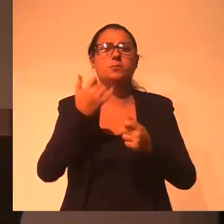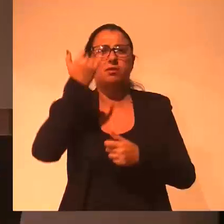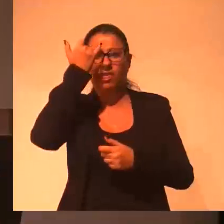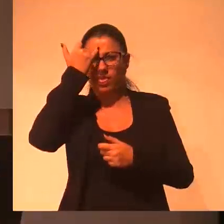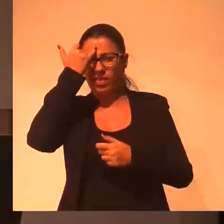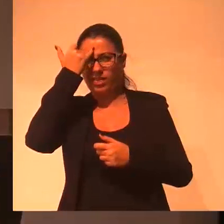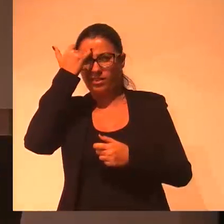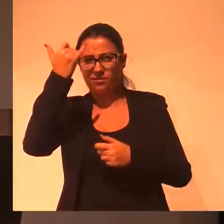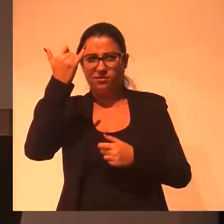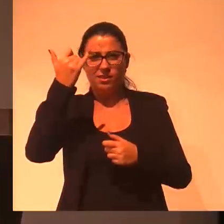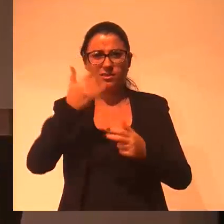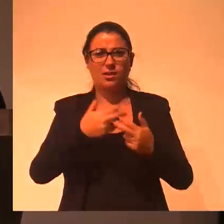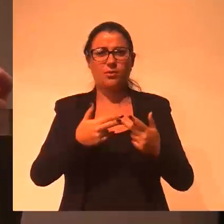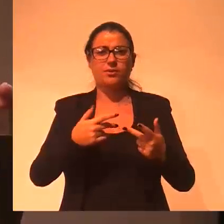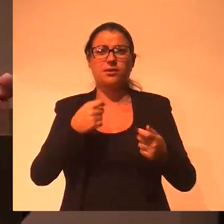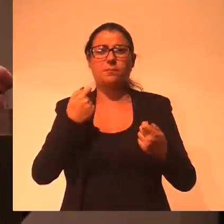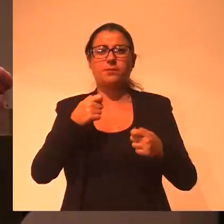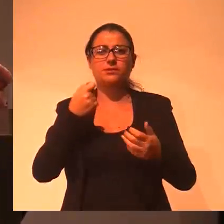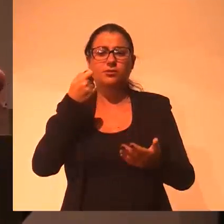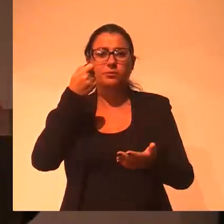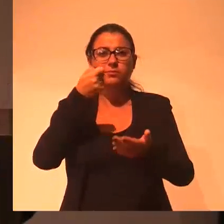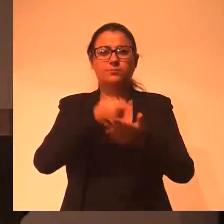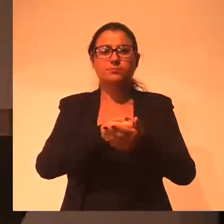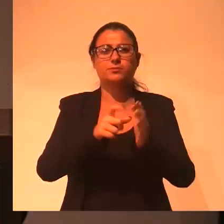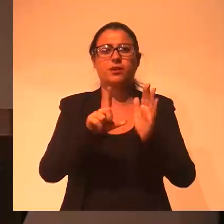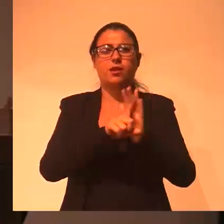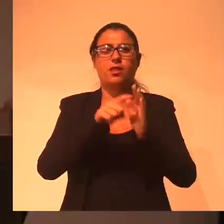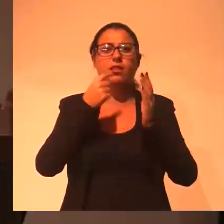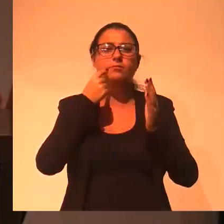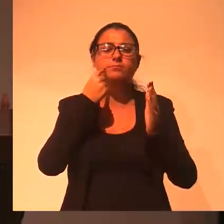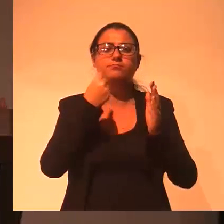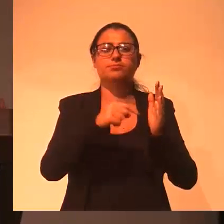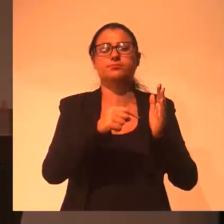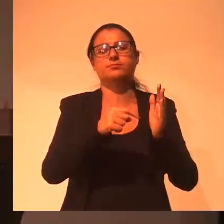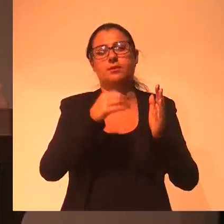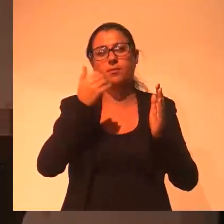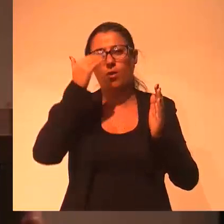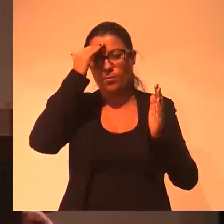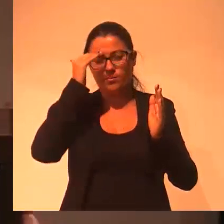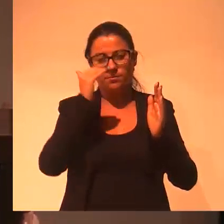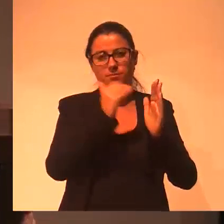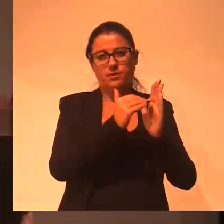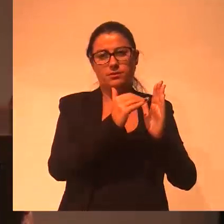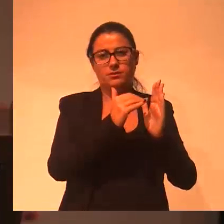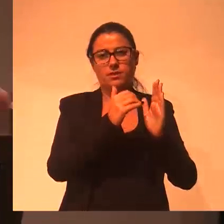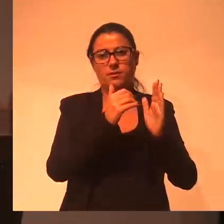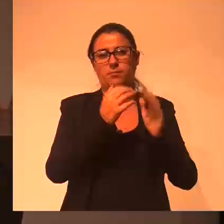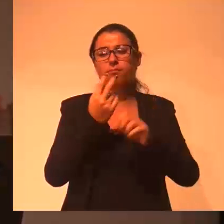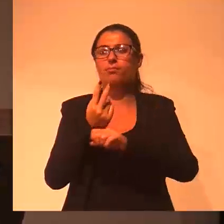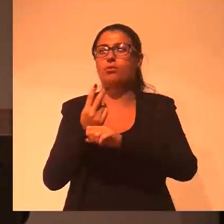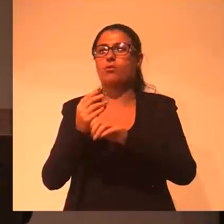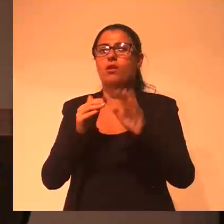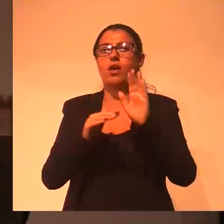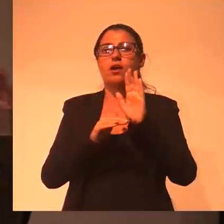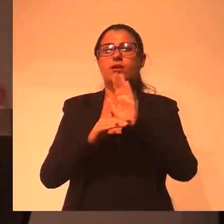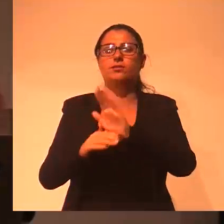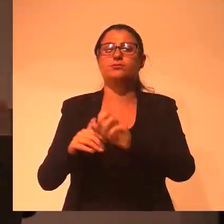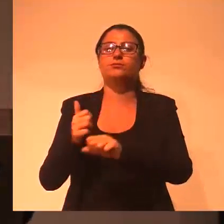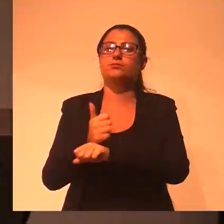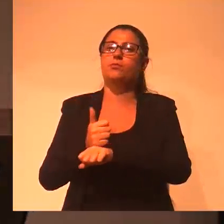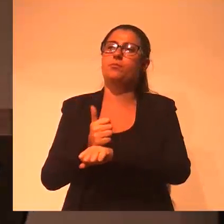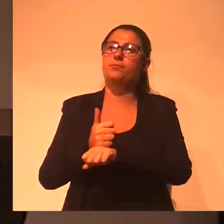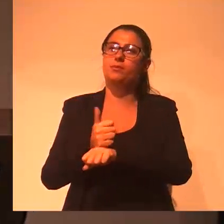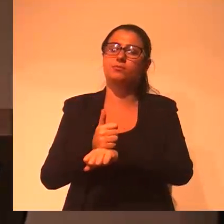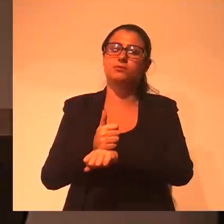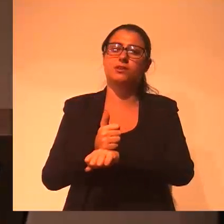roda, precisa cumprir o que a lei manda, óbvio, e a partir do que a lei manda, buscar ajuda profissional. Para encerrar esse